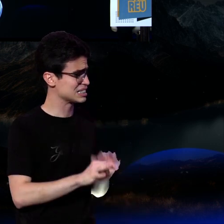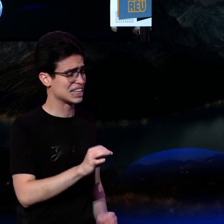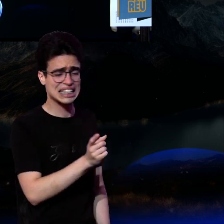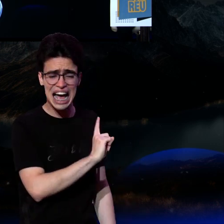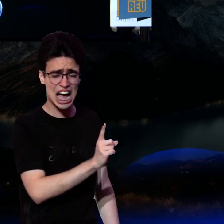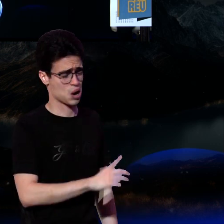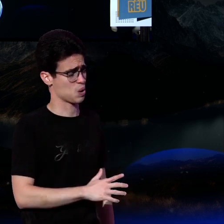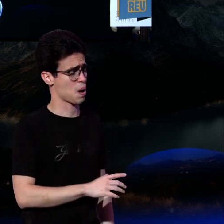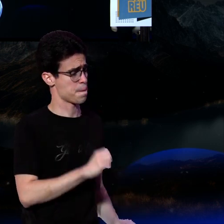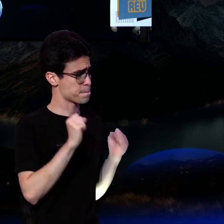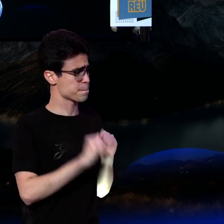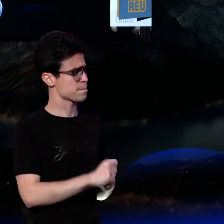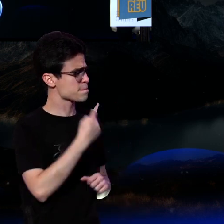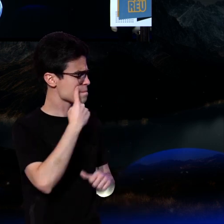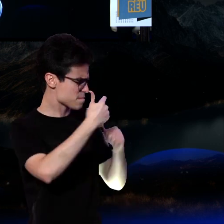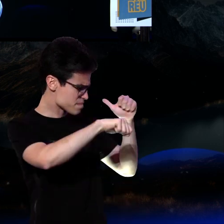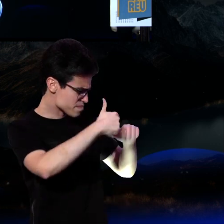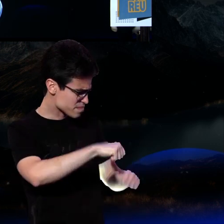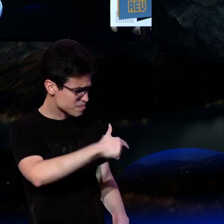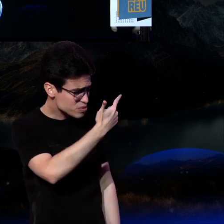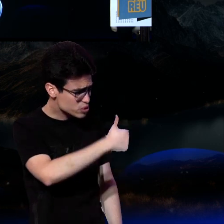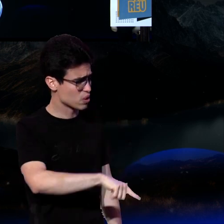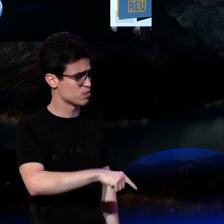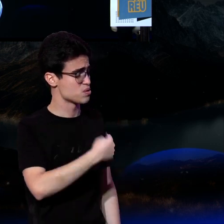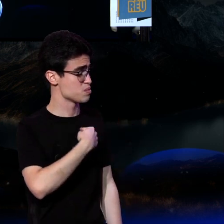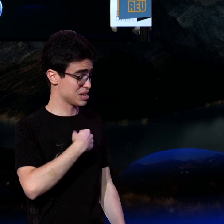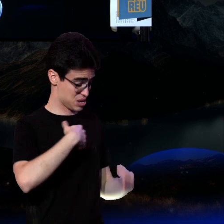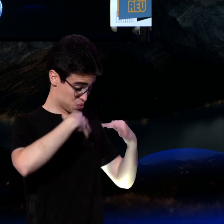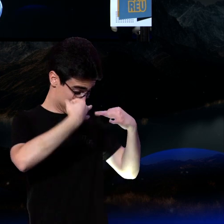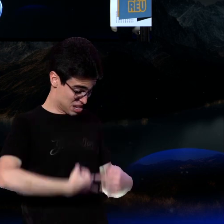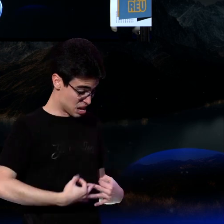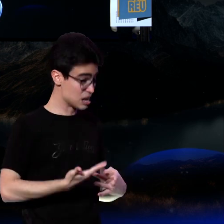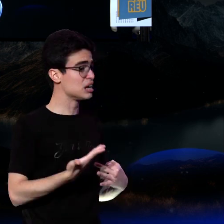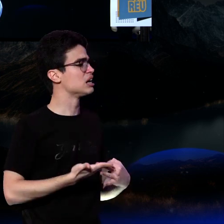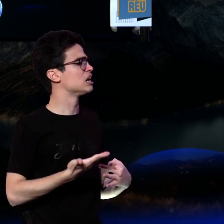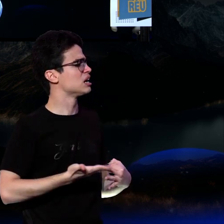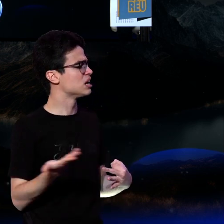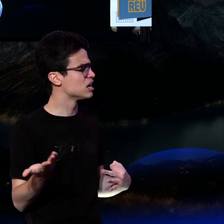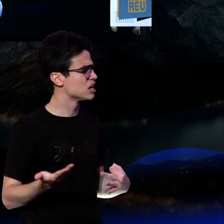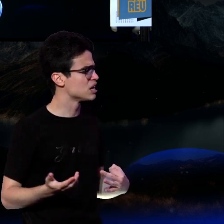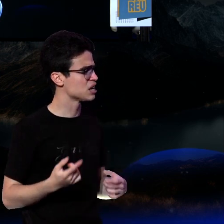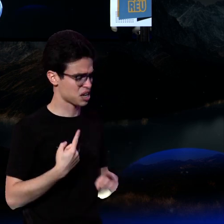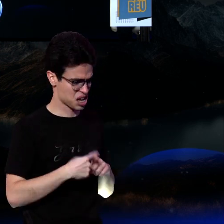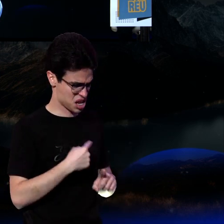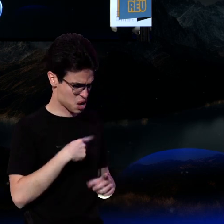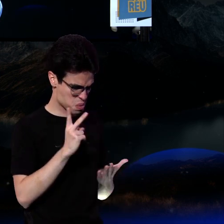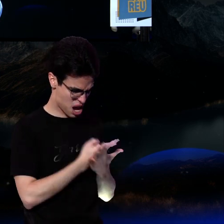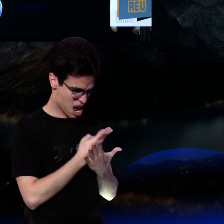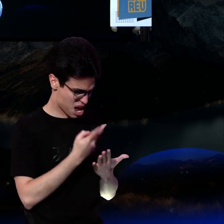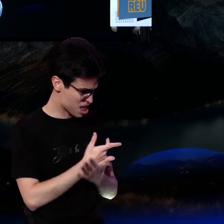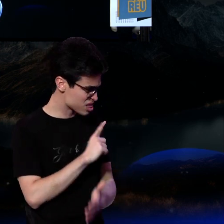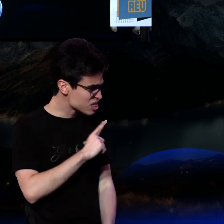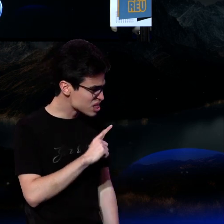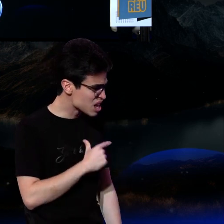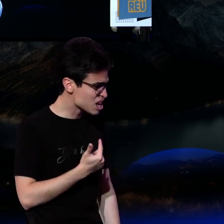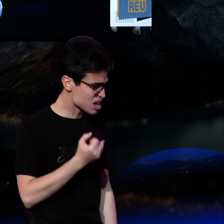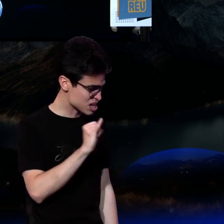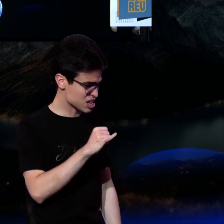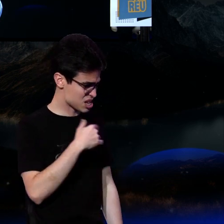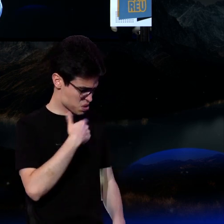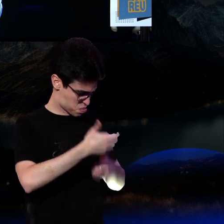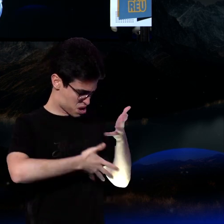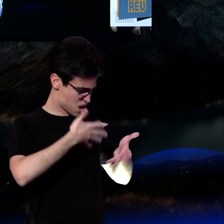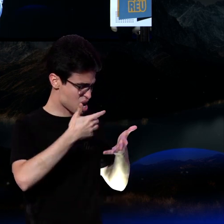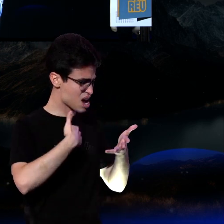a analisá-la, pois a minha integridade está em jogo. Há alguma iniquidade nos meus lábios? Será que a minha boca não